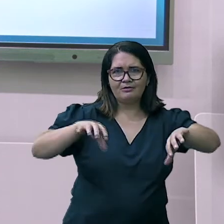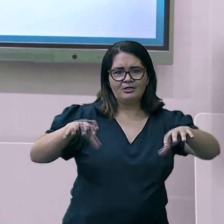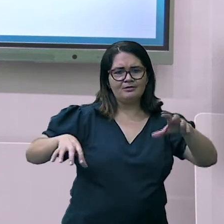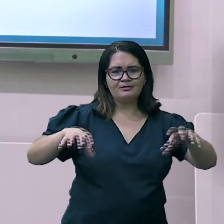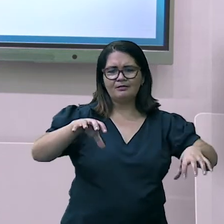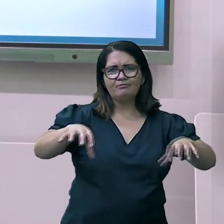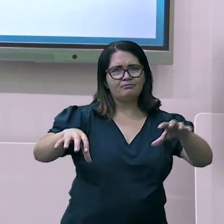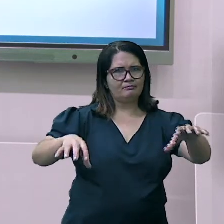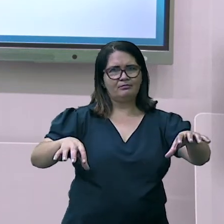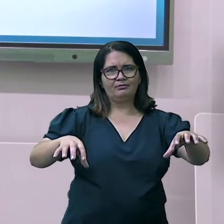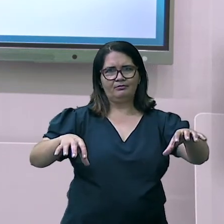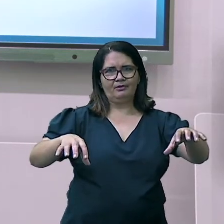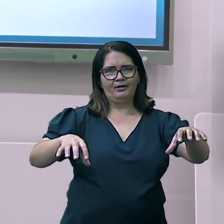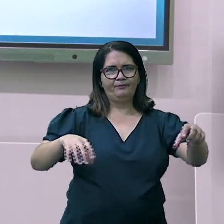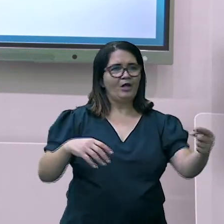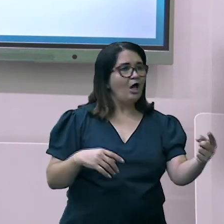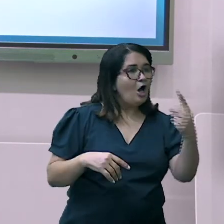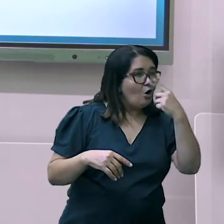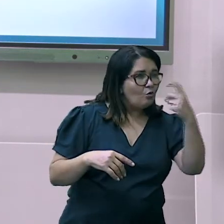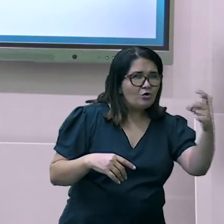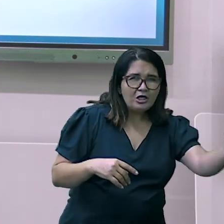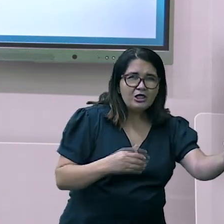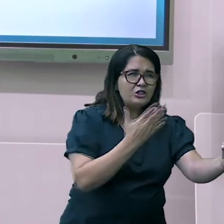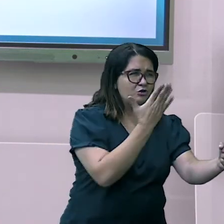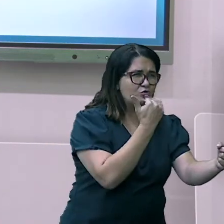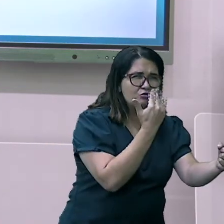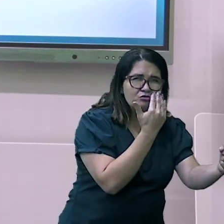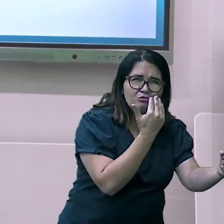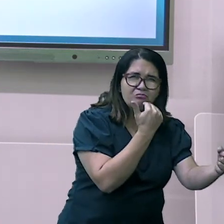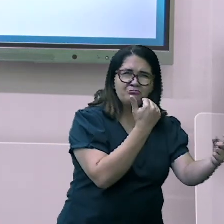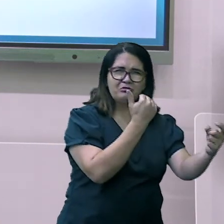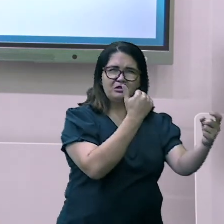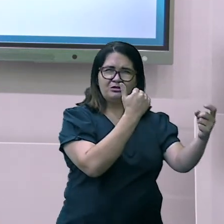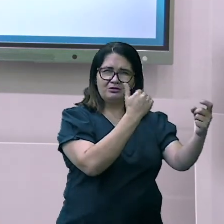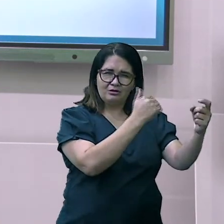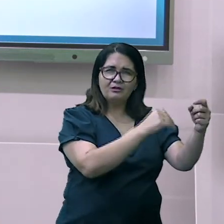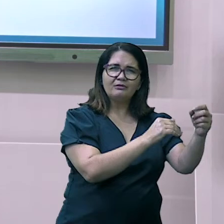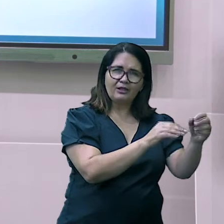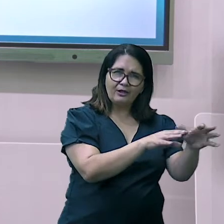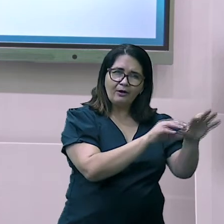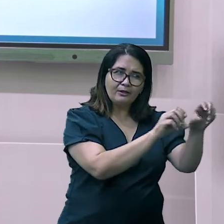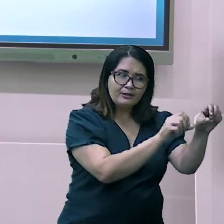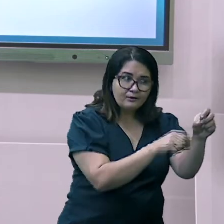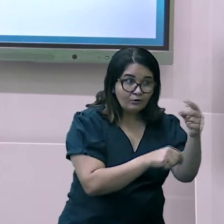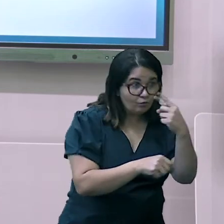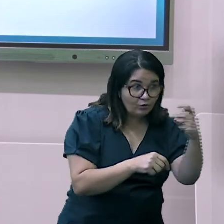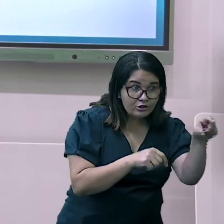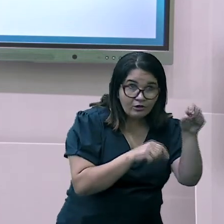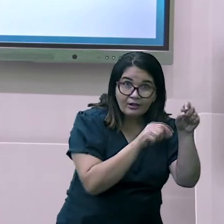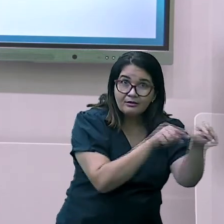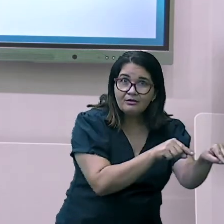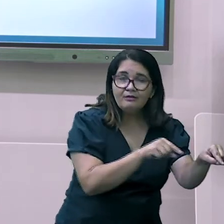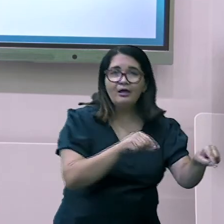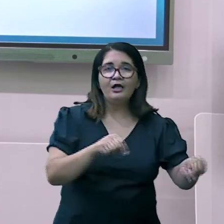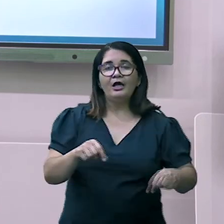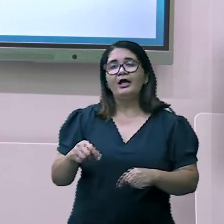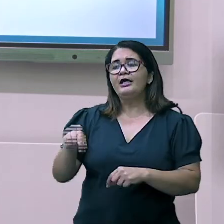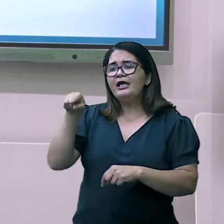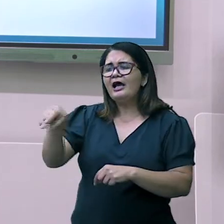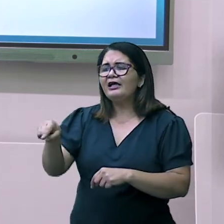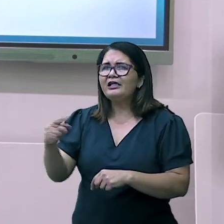diminuindo assim os lixões a céu aberto, a poluição, os lixos que são